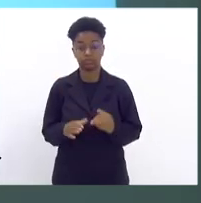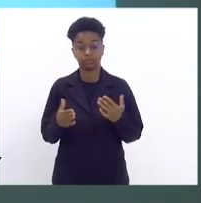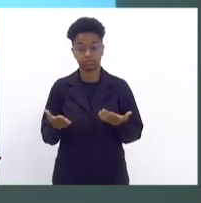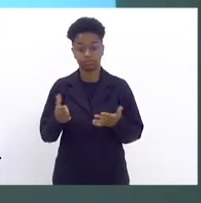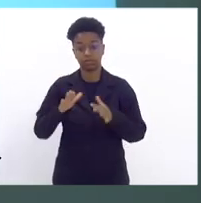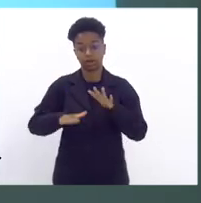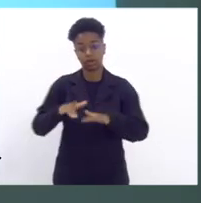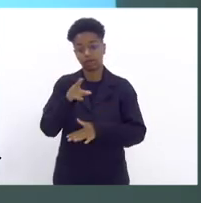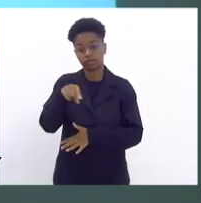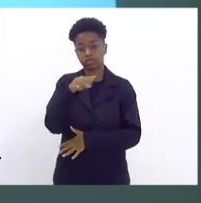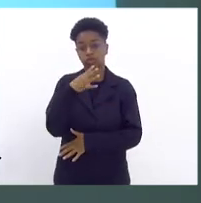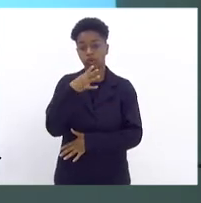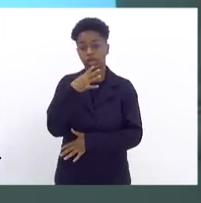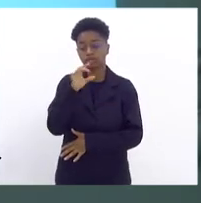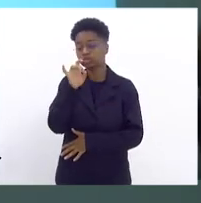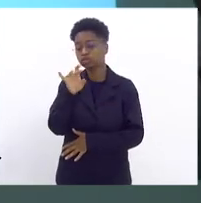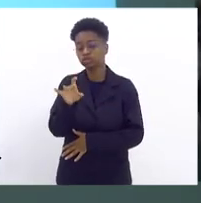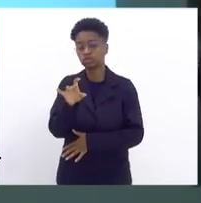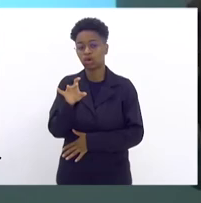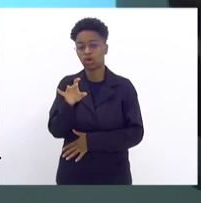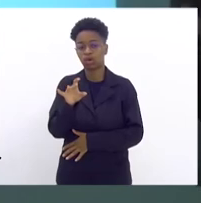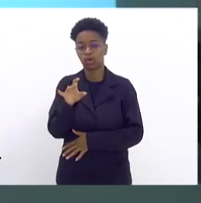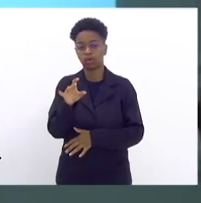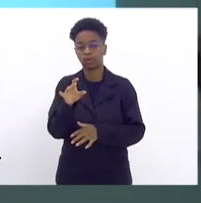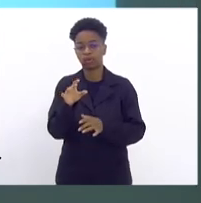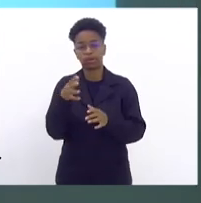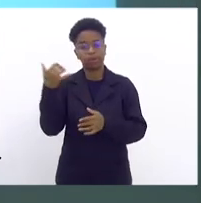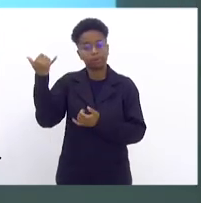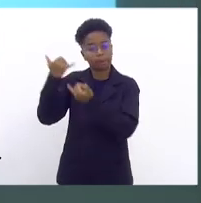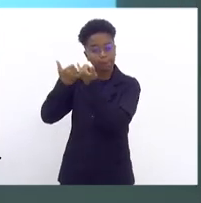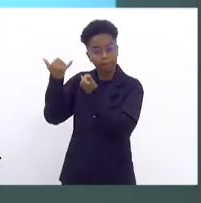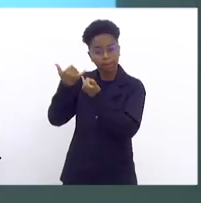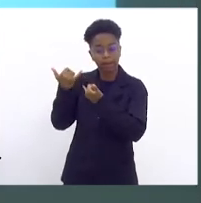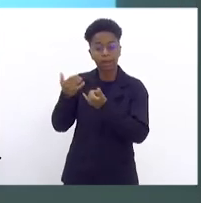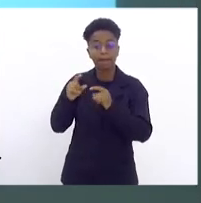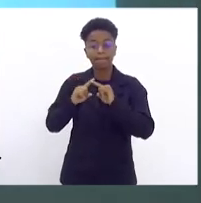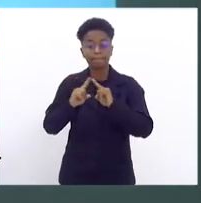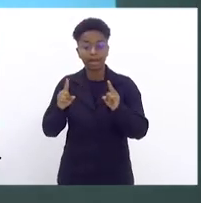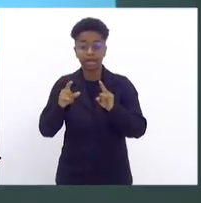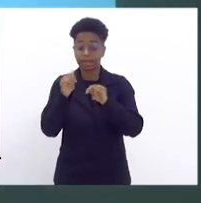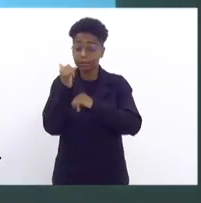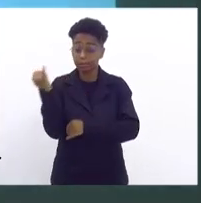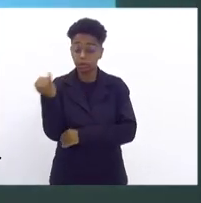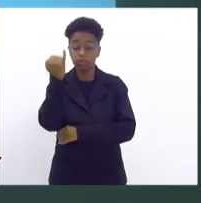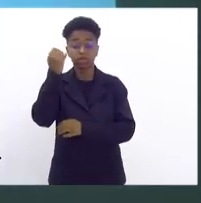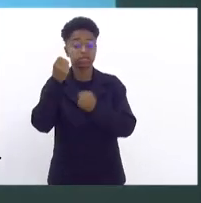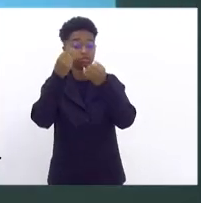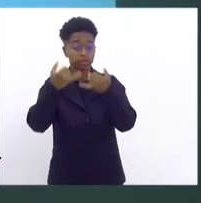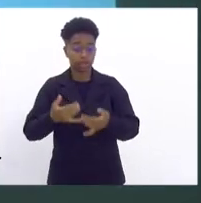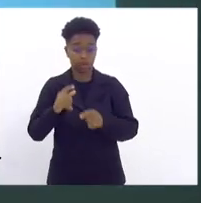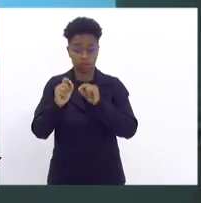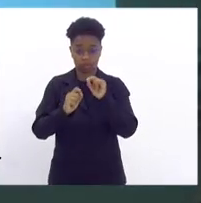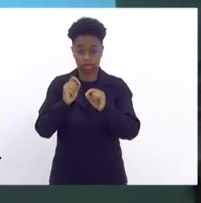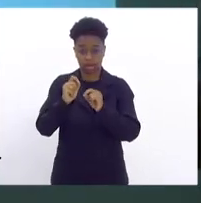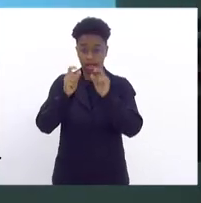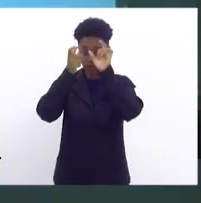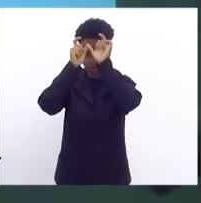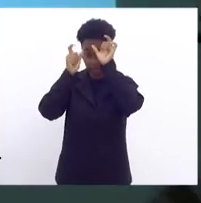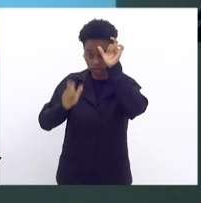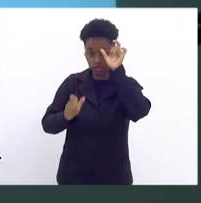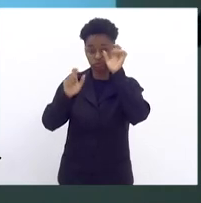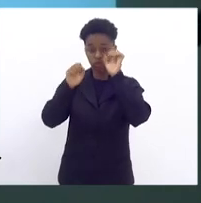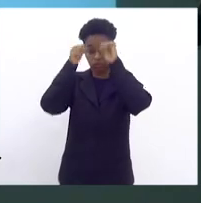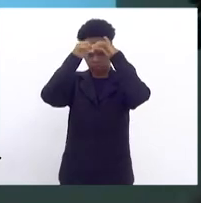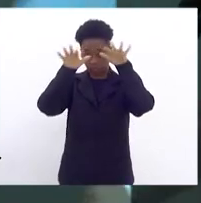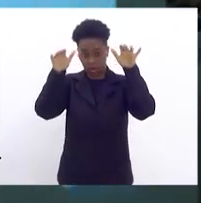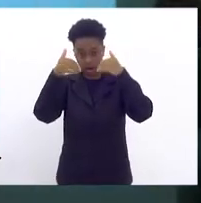conheça de ouvir falar o transtorno do espectro autista é importantíssimo colocarmos que além das